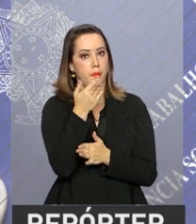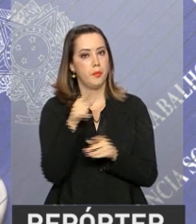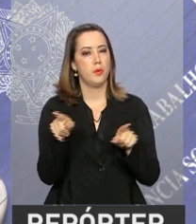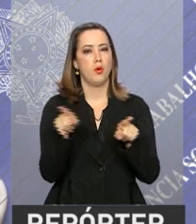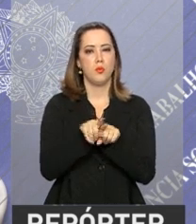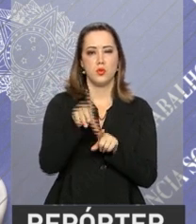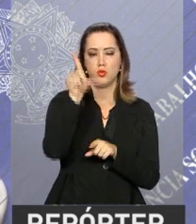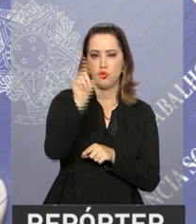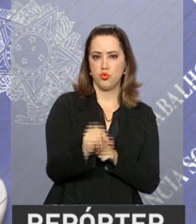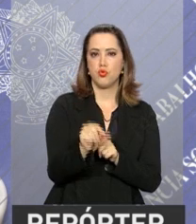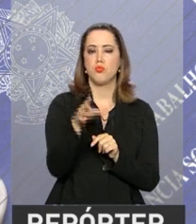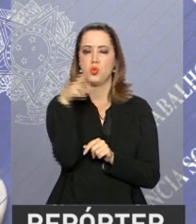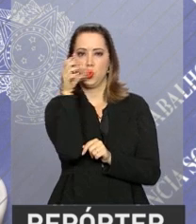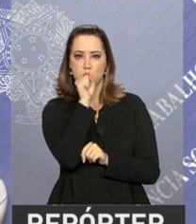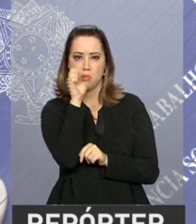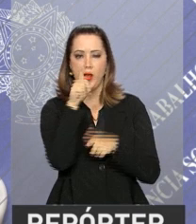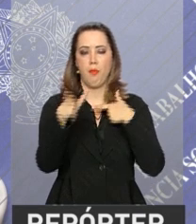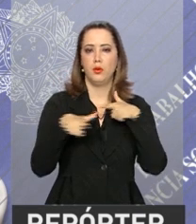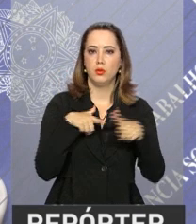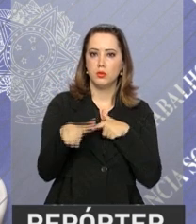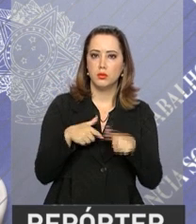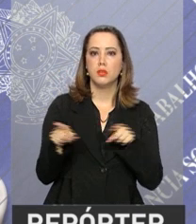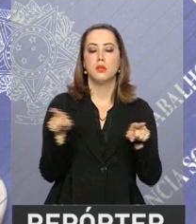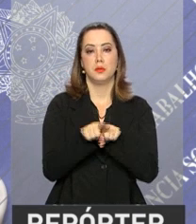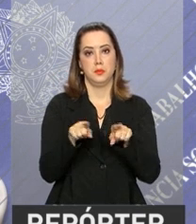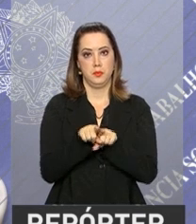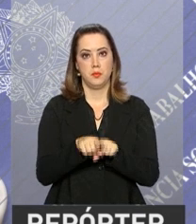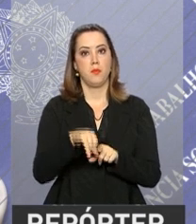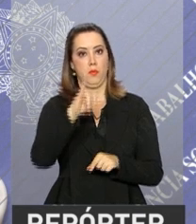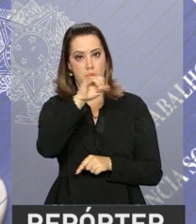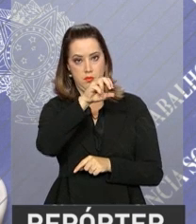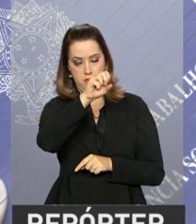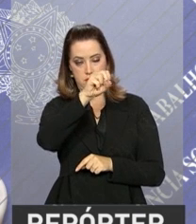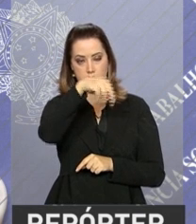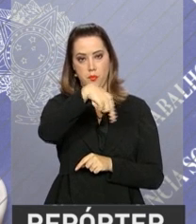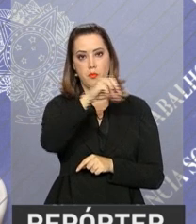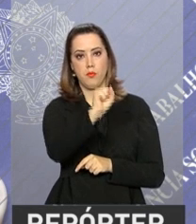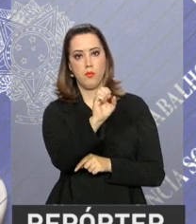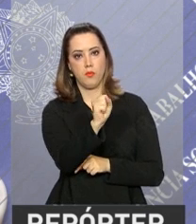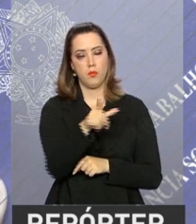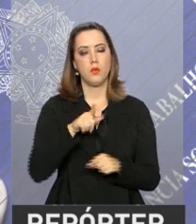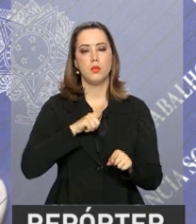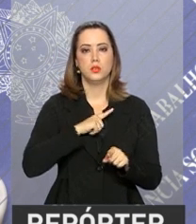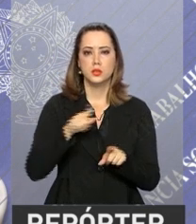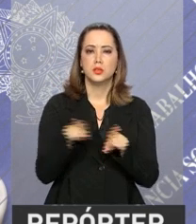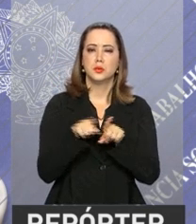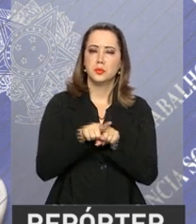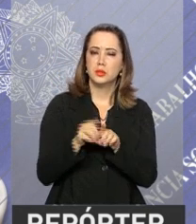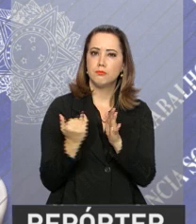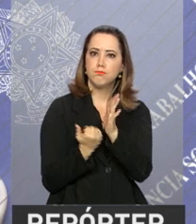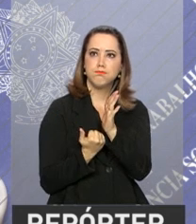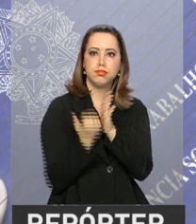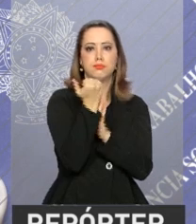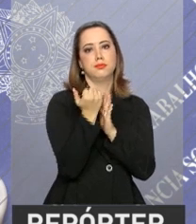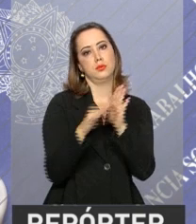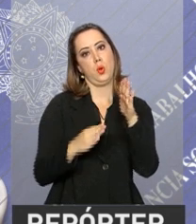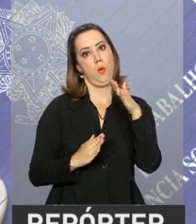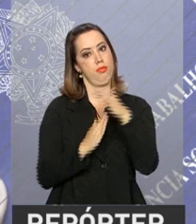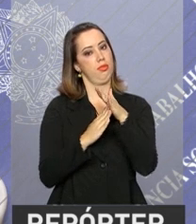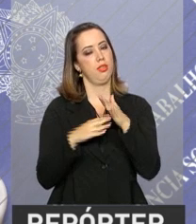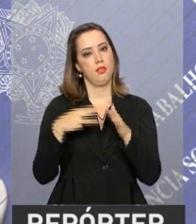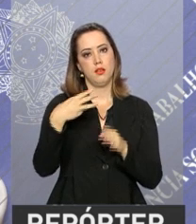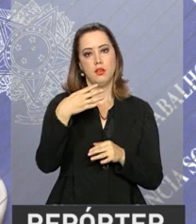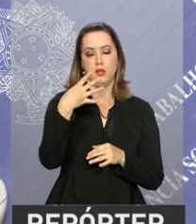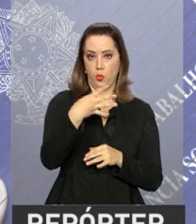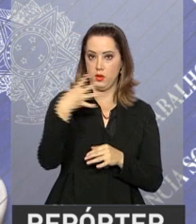aos sábados e recolhimento de INSS os empregados passam a ter também jornada máxima de 4 4 horas